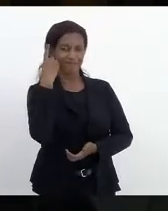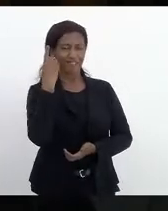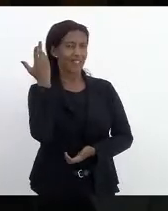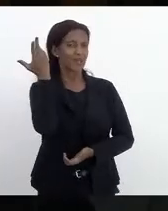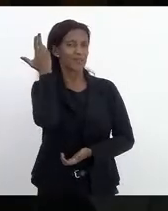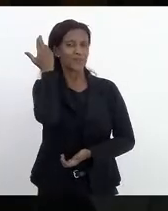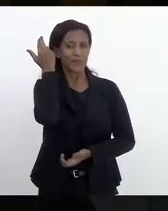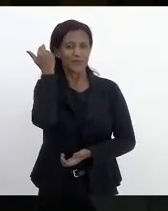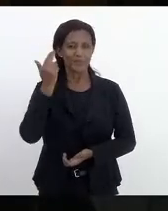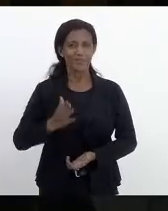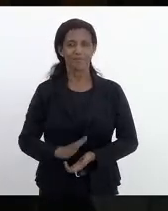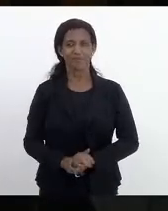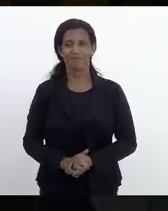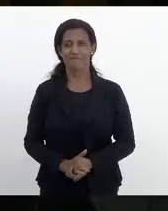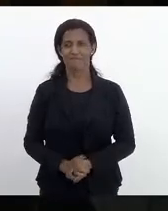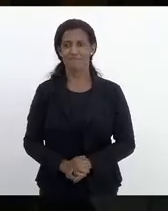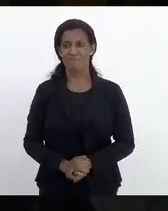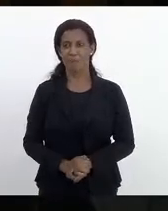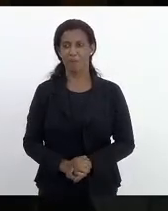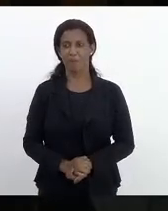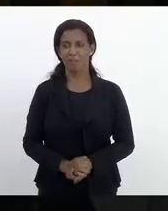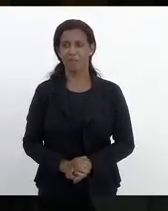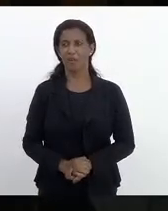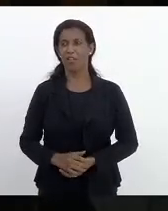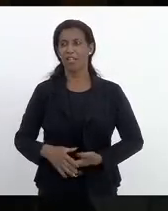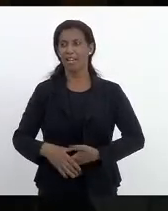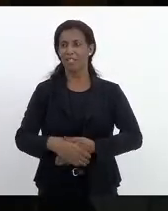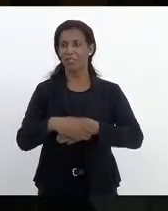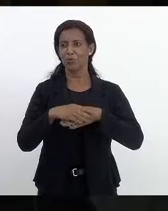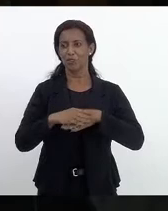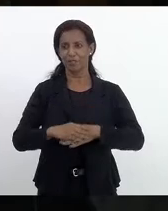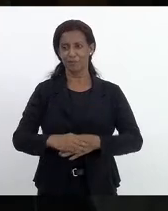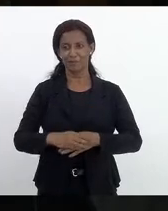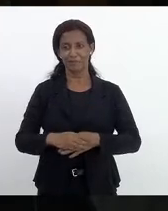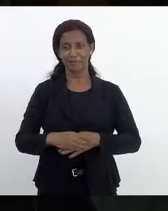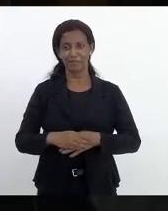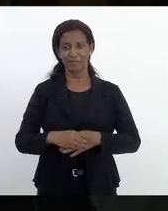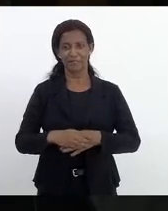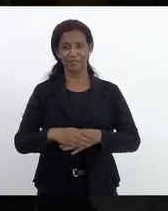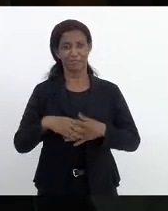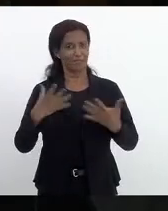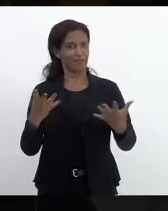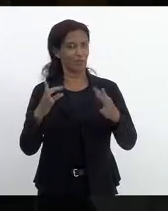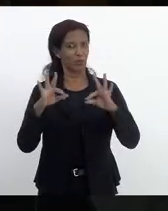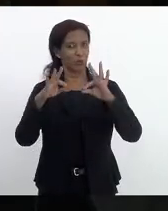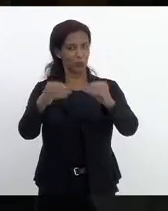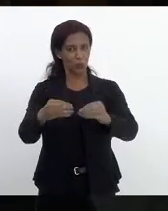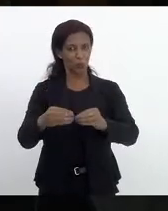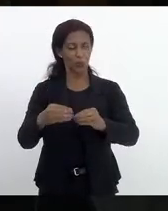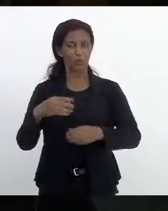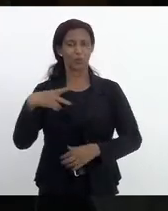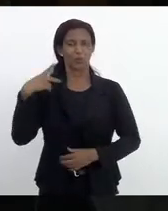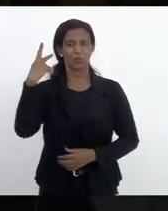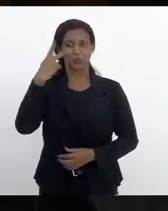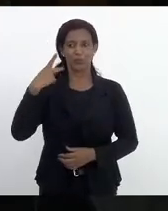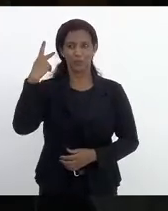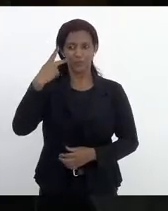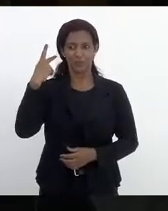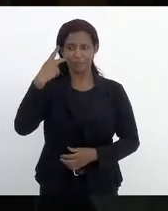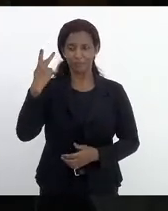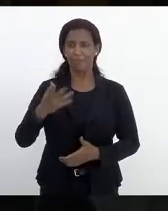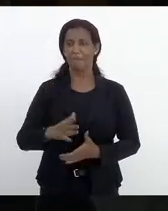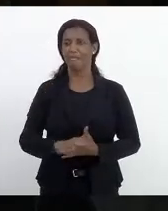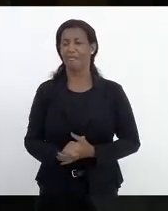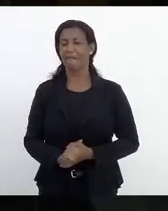Eliomar Coelho queria saudar as parlamentares e os parlamentares